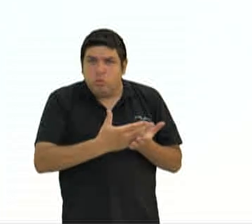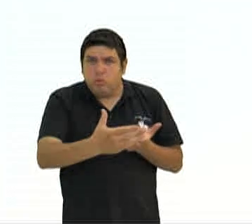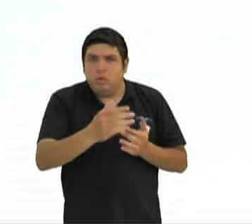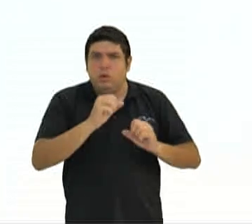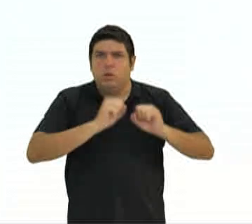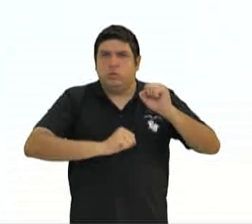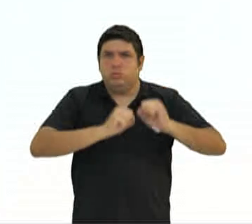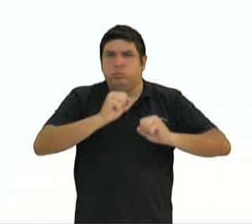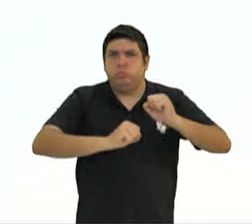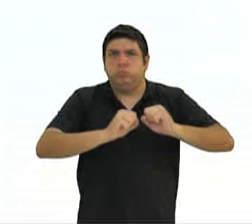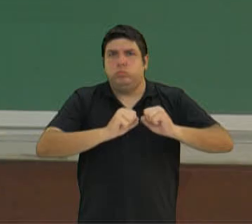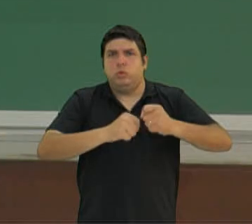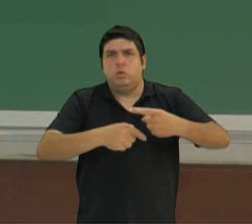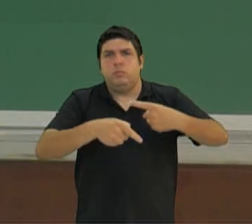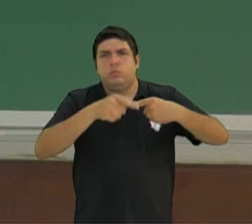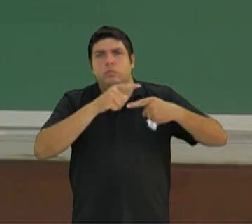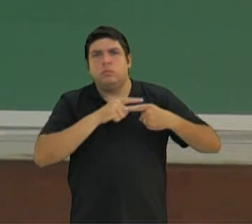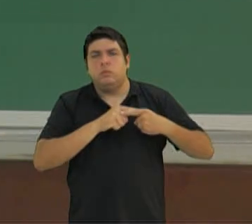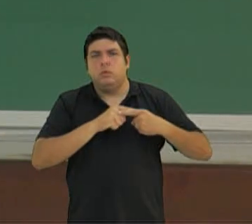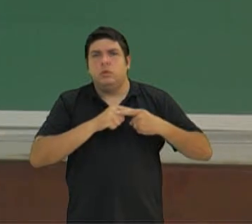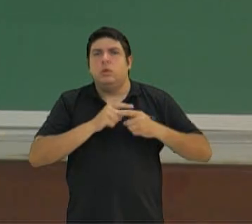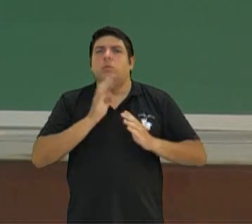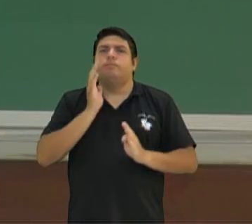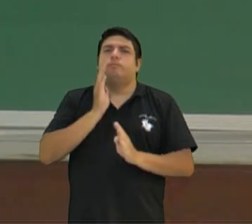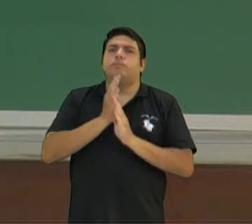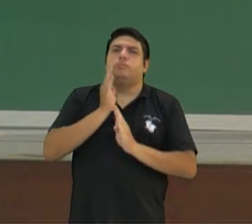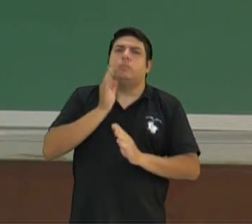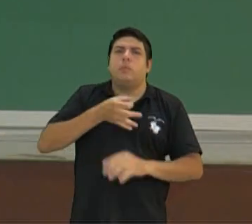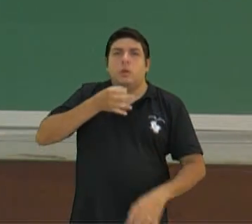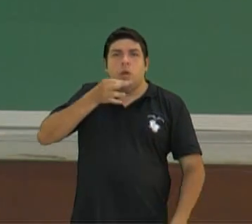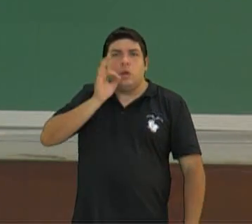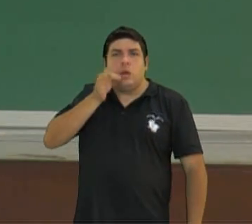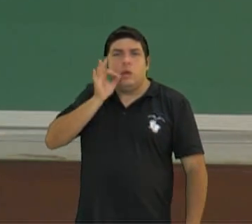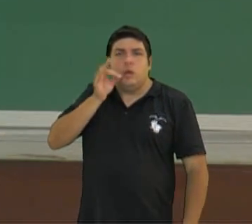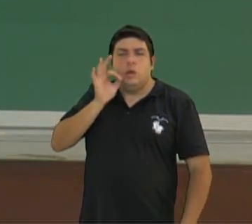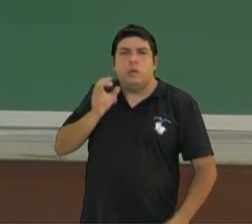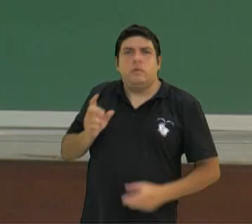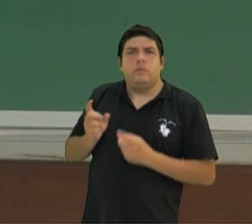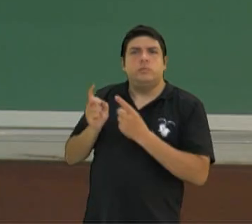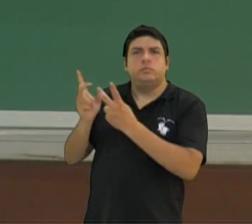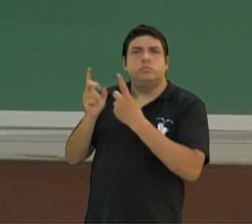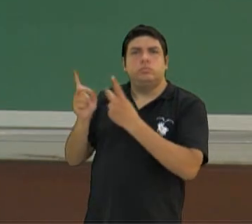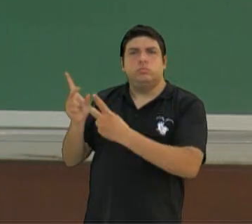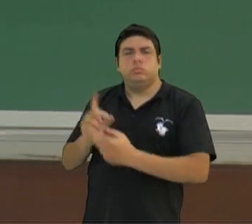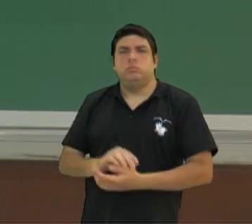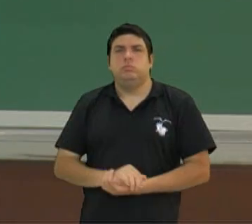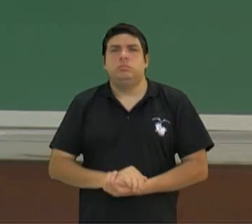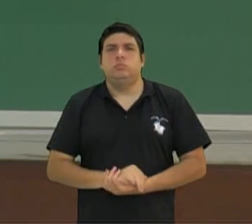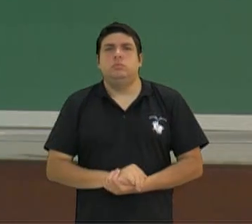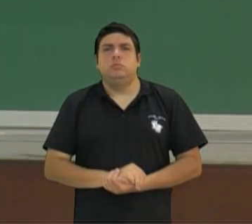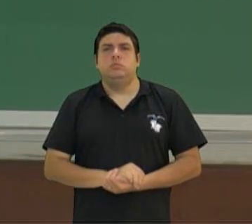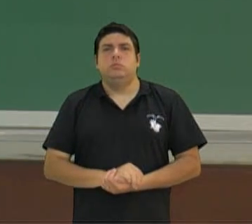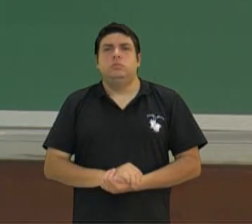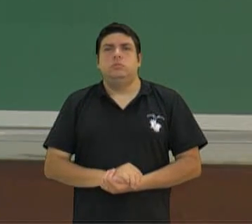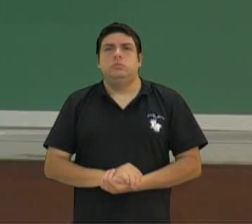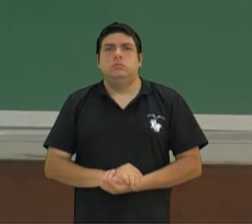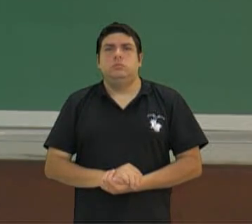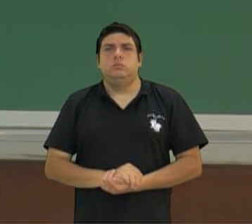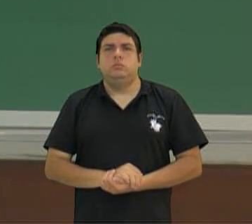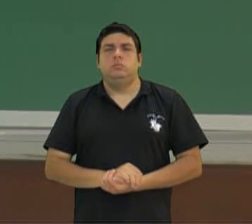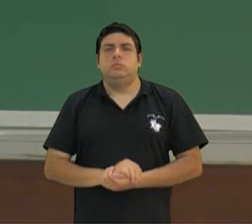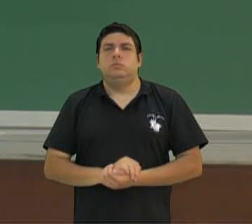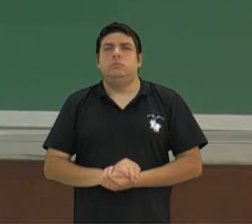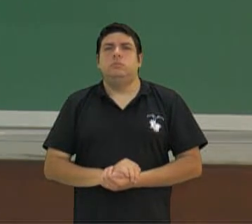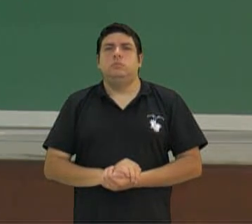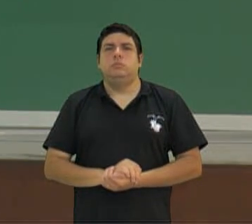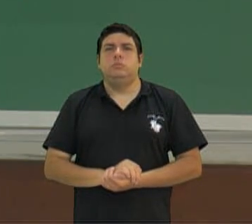da produção do café, do acúmulo de riquezas da produção do café, certo? Daí a importância dessa